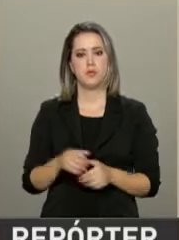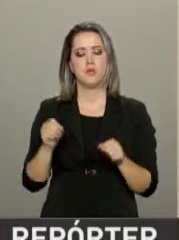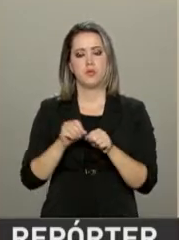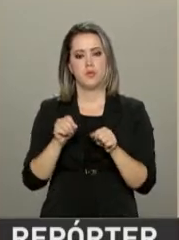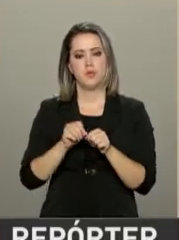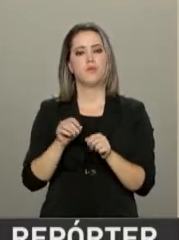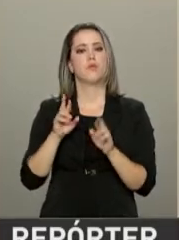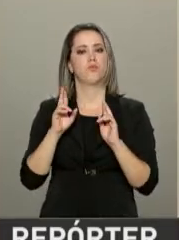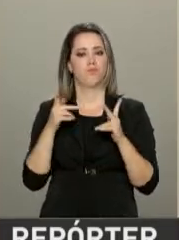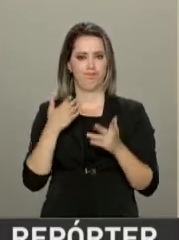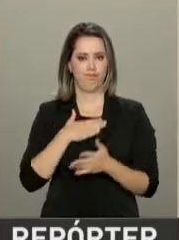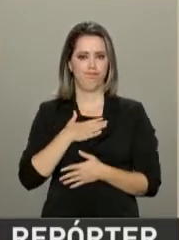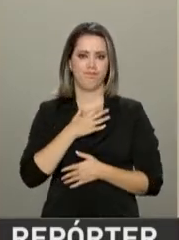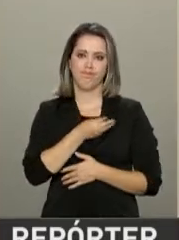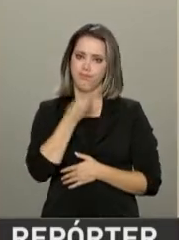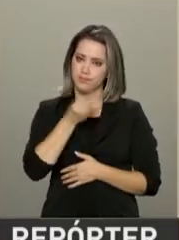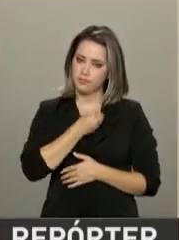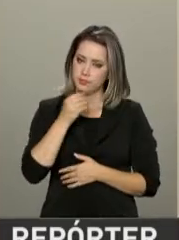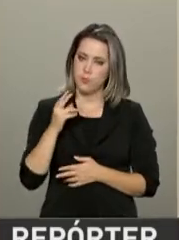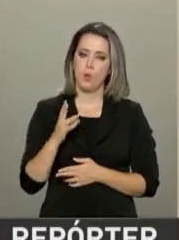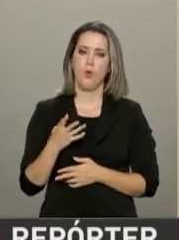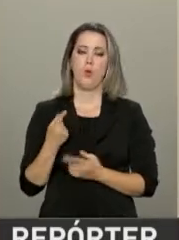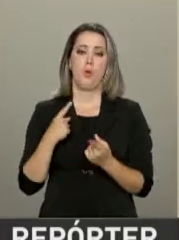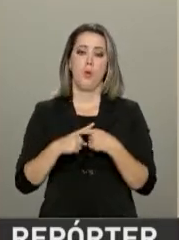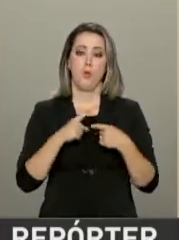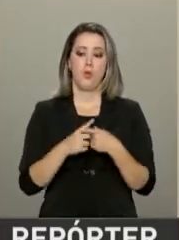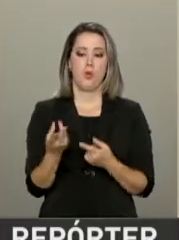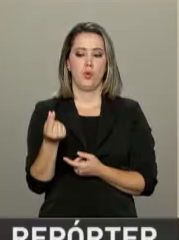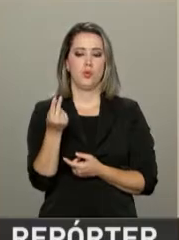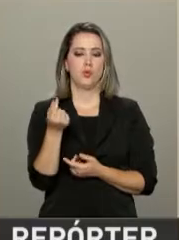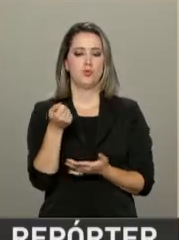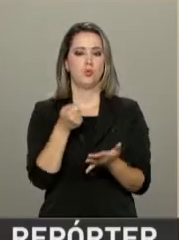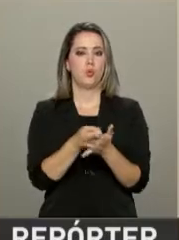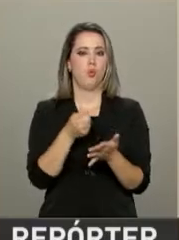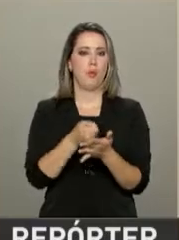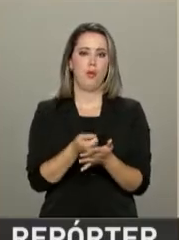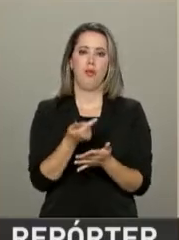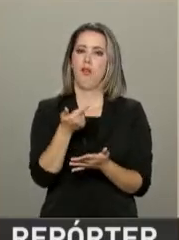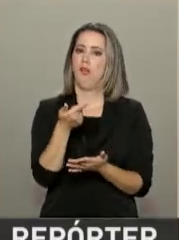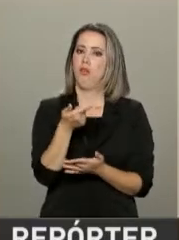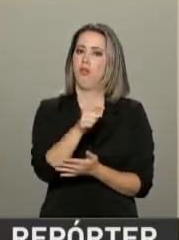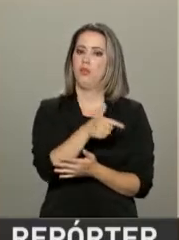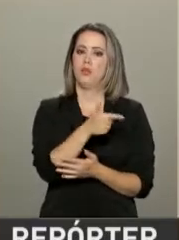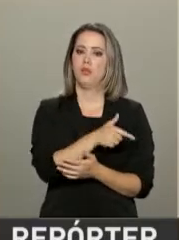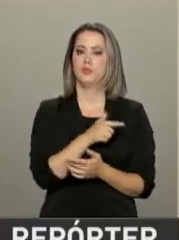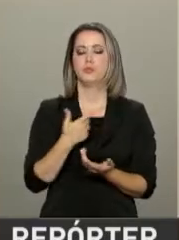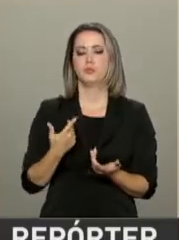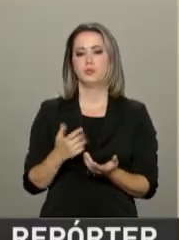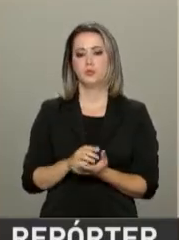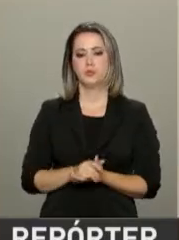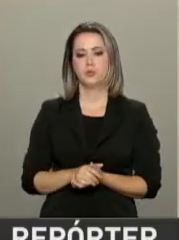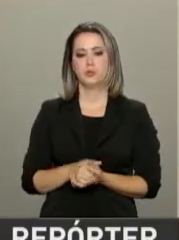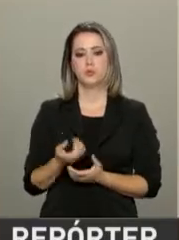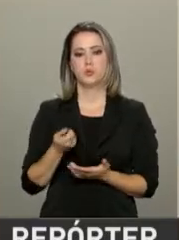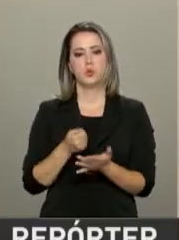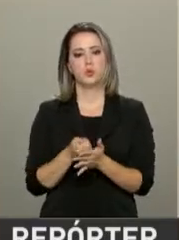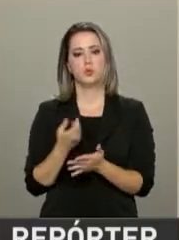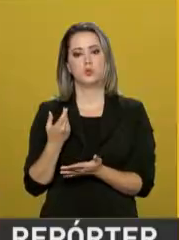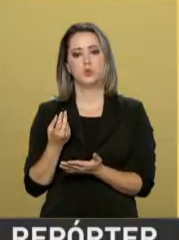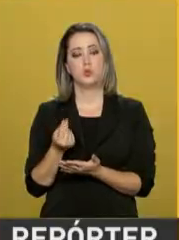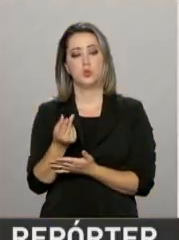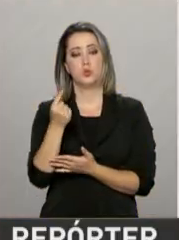muito porque já é um nível para gasto sempre vão fazer outra coisa né o dinheiro e comprar